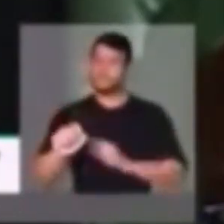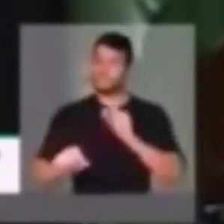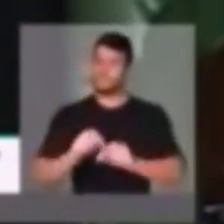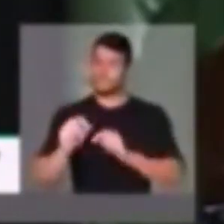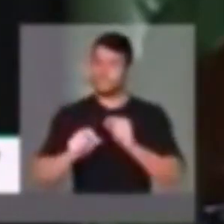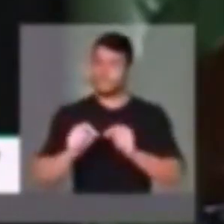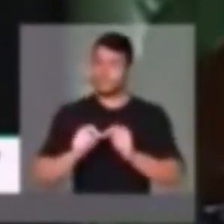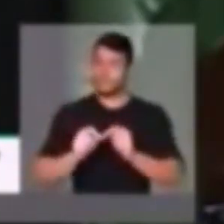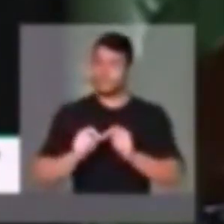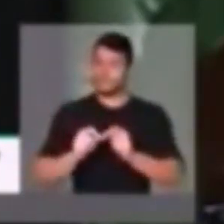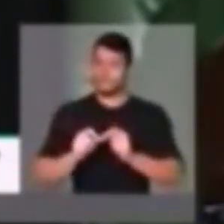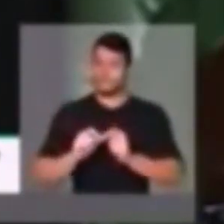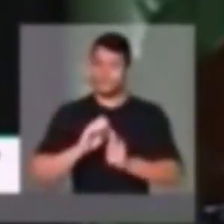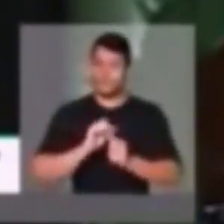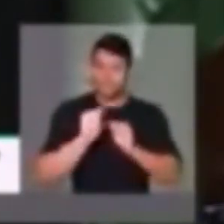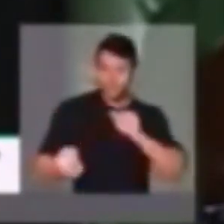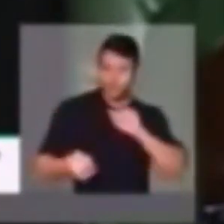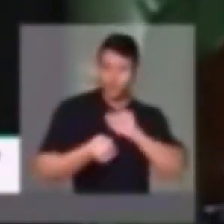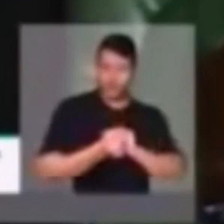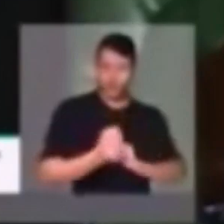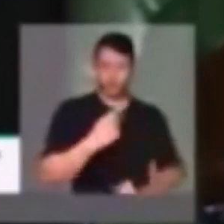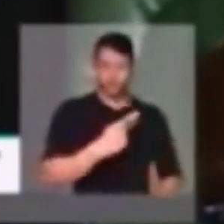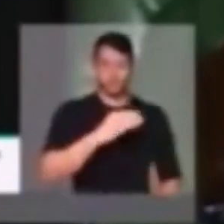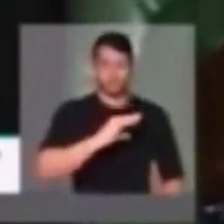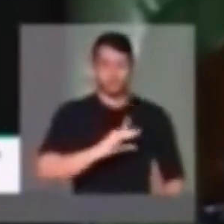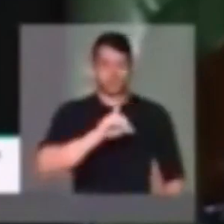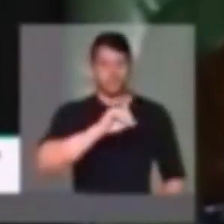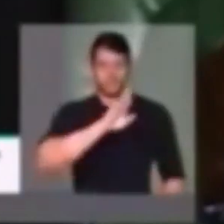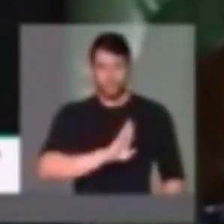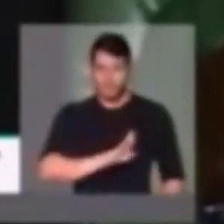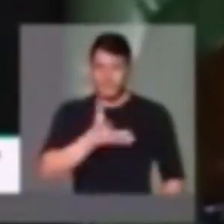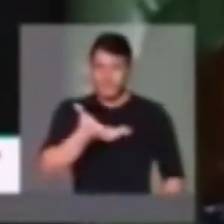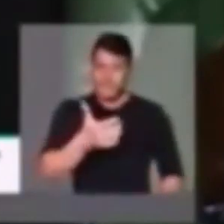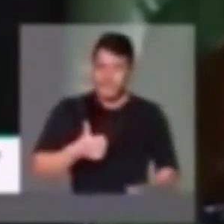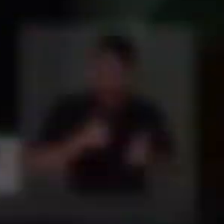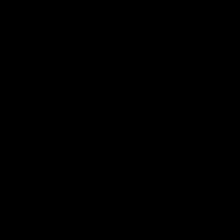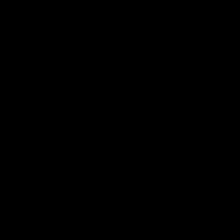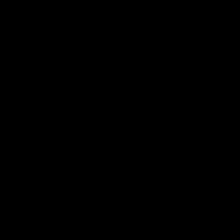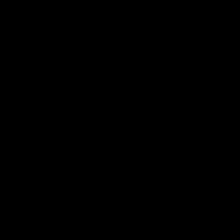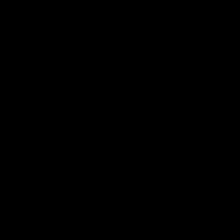tutelar o pc do b e dessa vez não